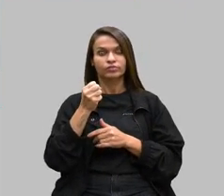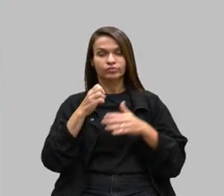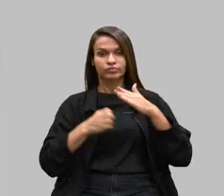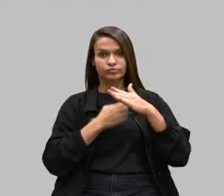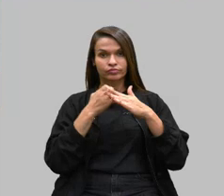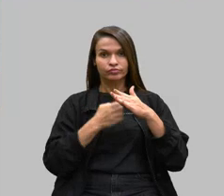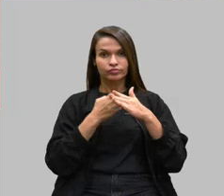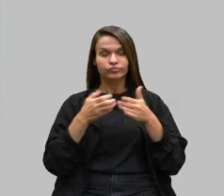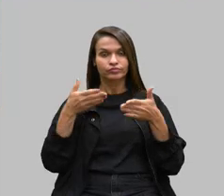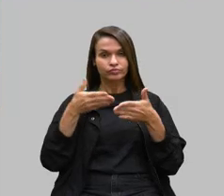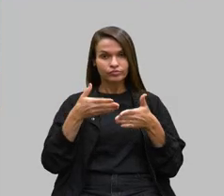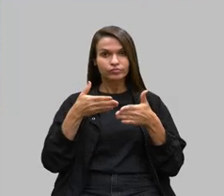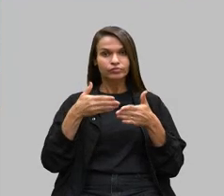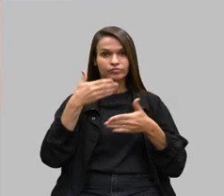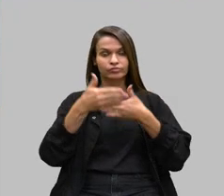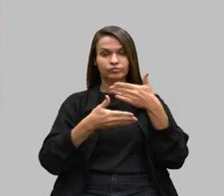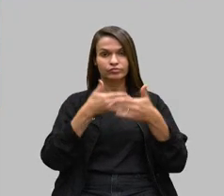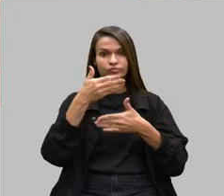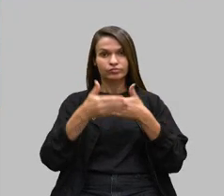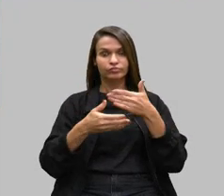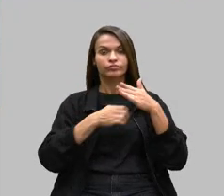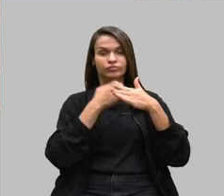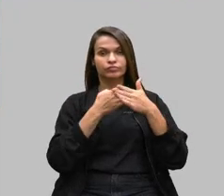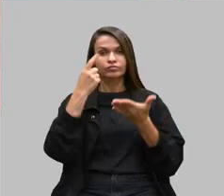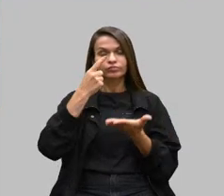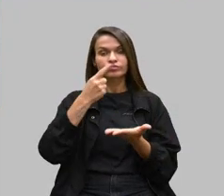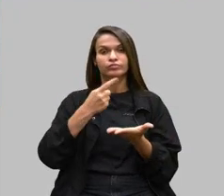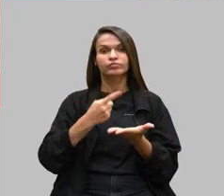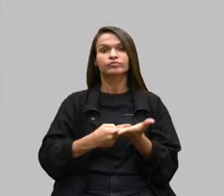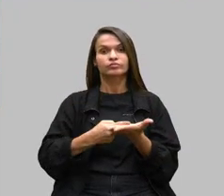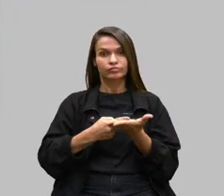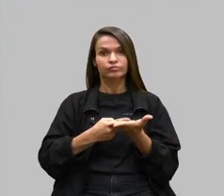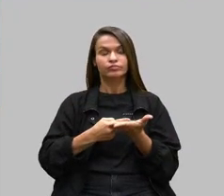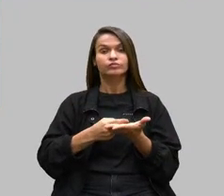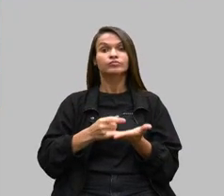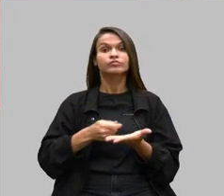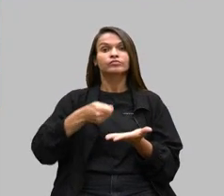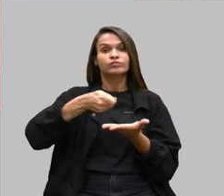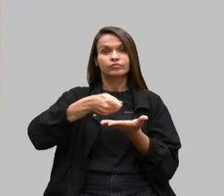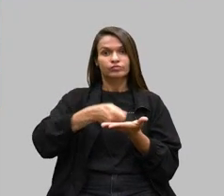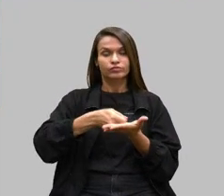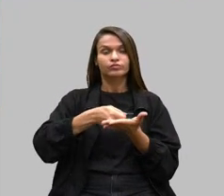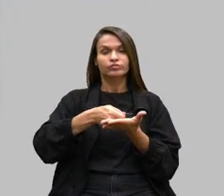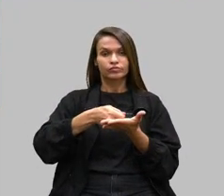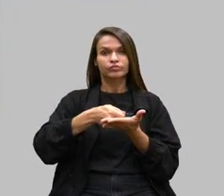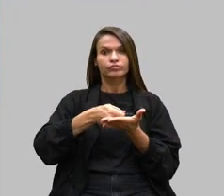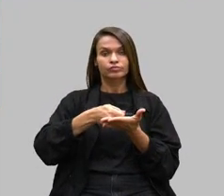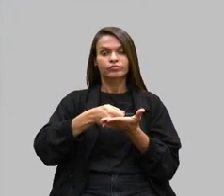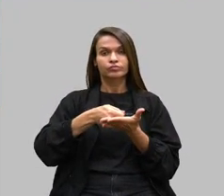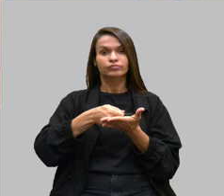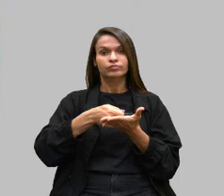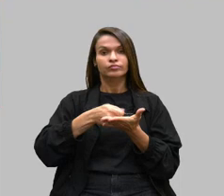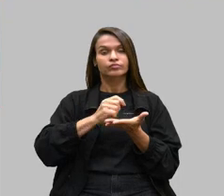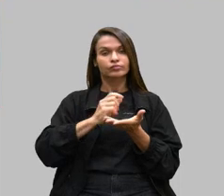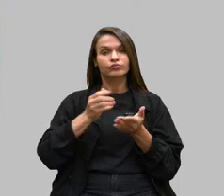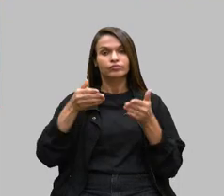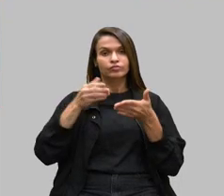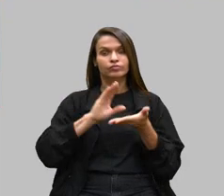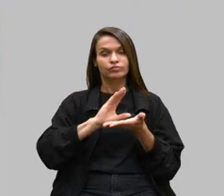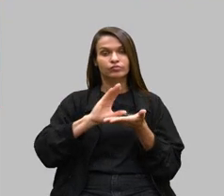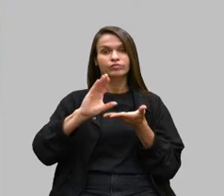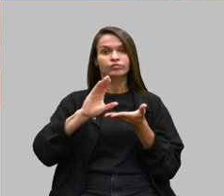processo as concessionárias comprometeram-se ao pagamento de outorgas na forma de investimentos